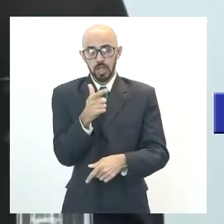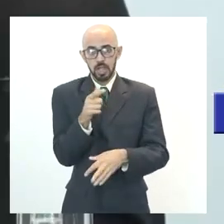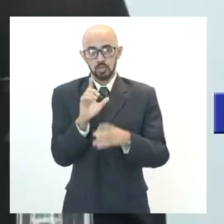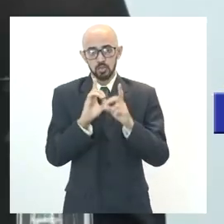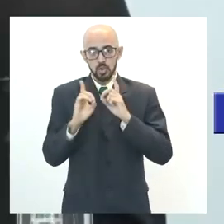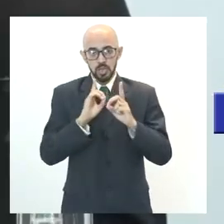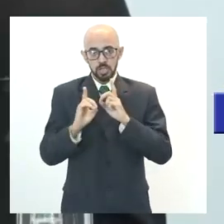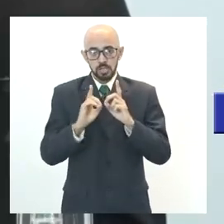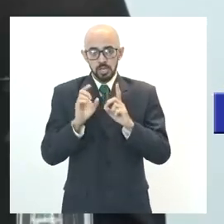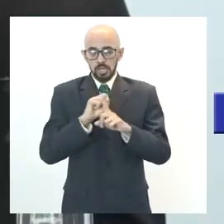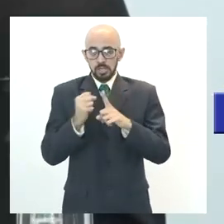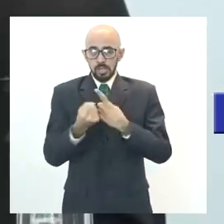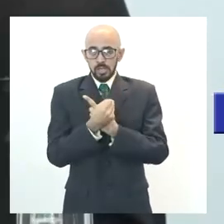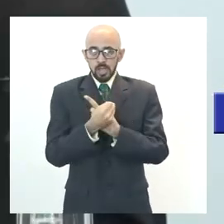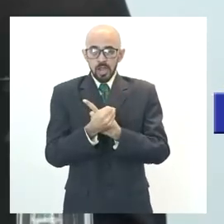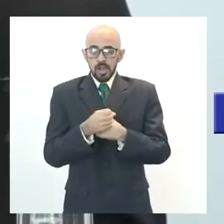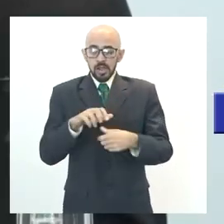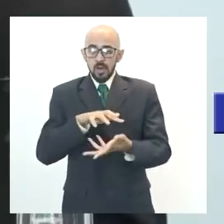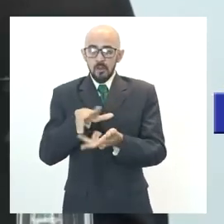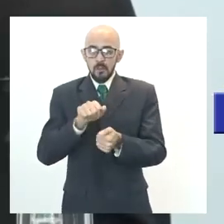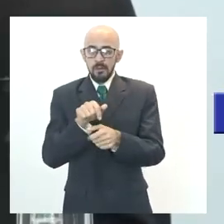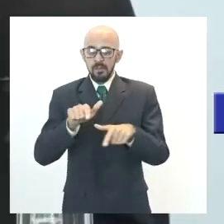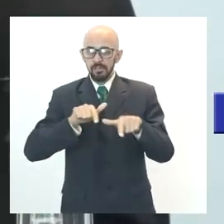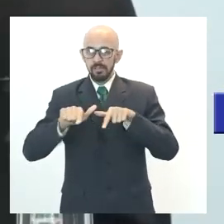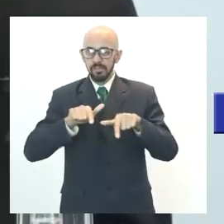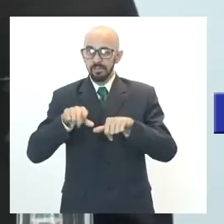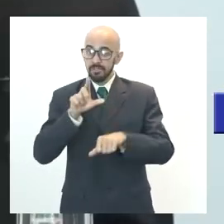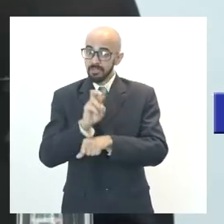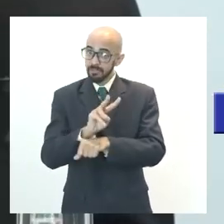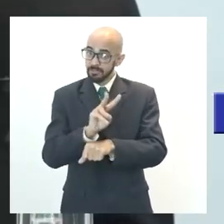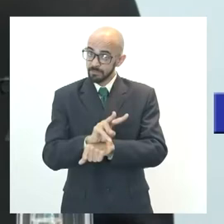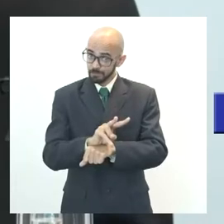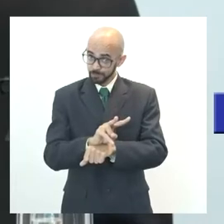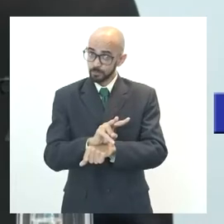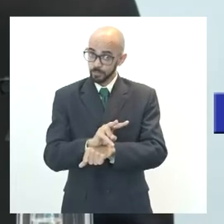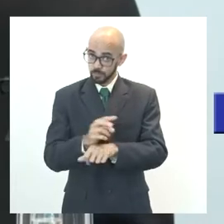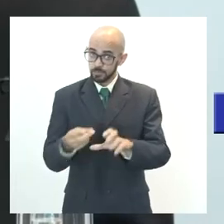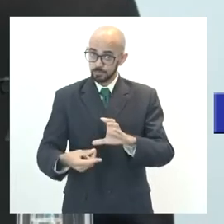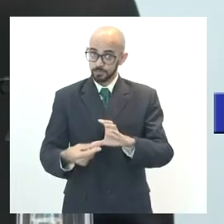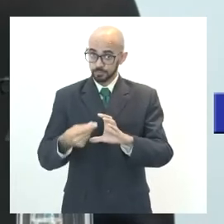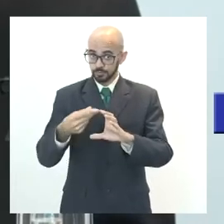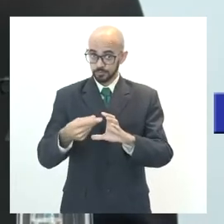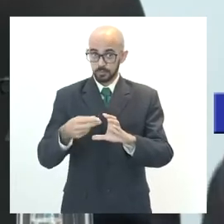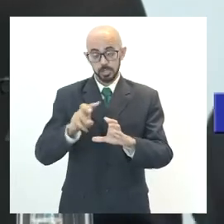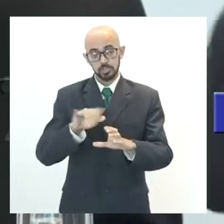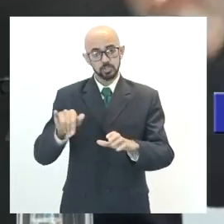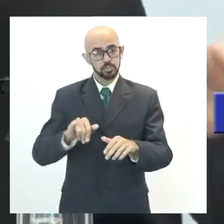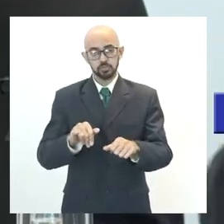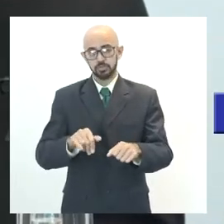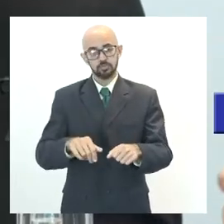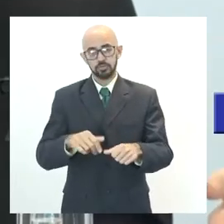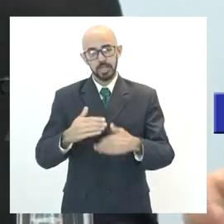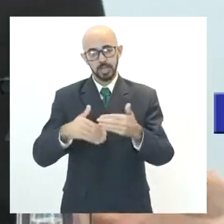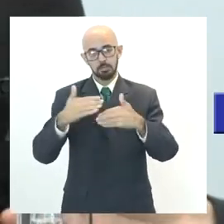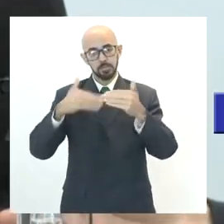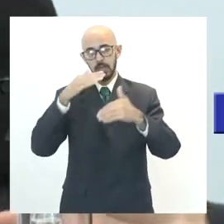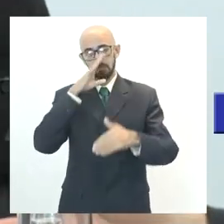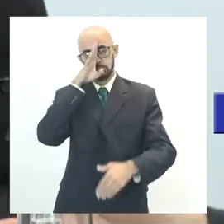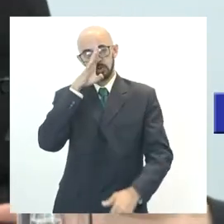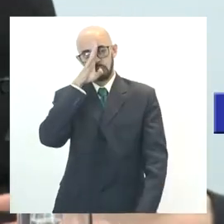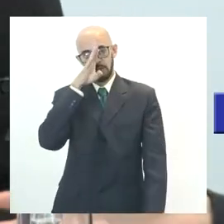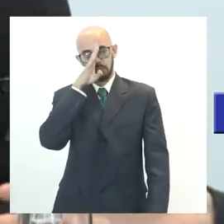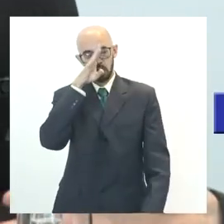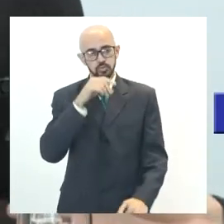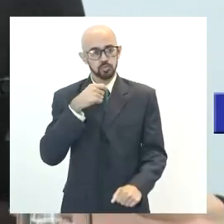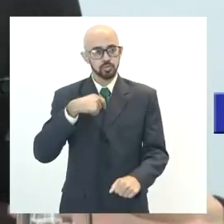tem e todo mundo do trabalho é protegido em relação aos capitalistas nós estamos caminhando para barbario é são pensamentos rápido